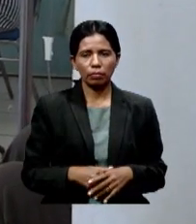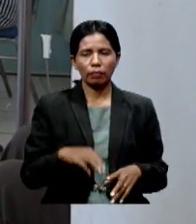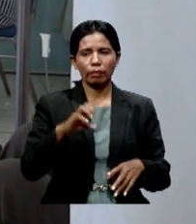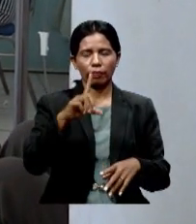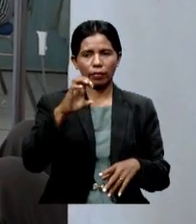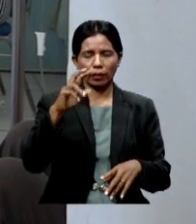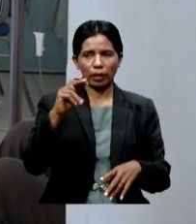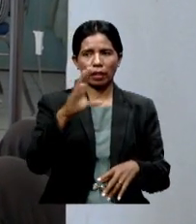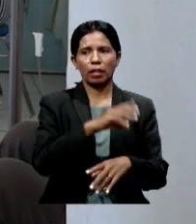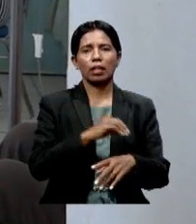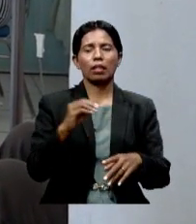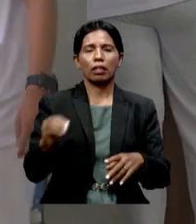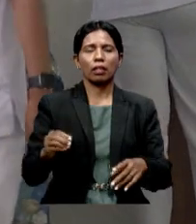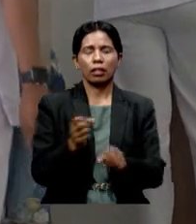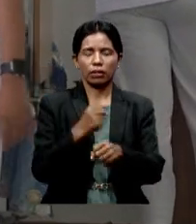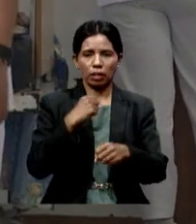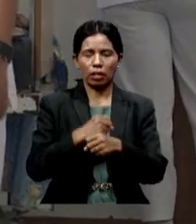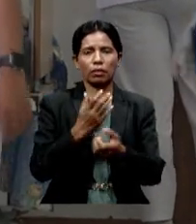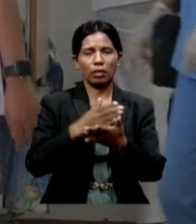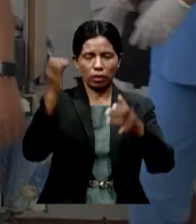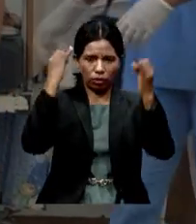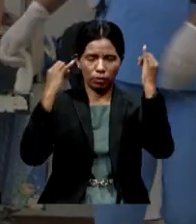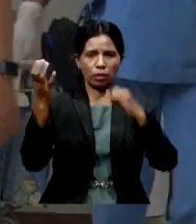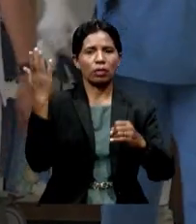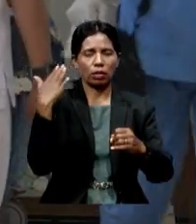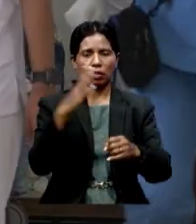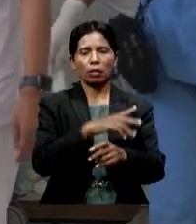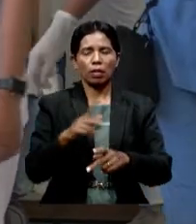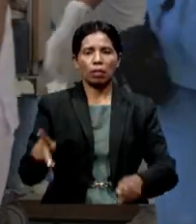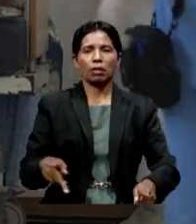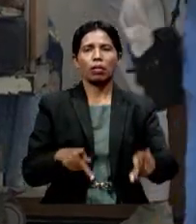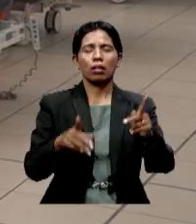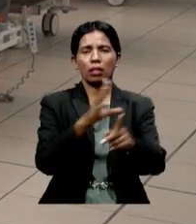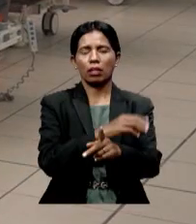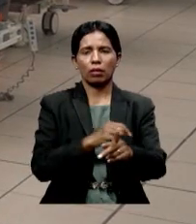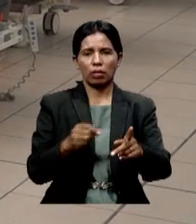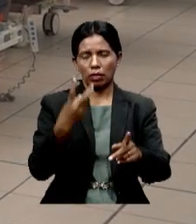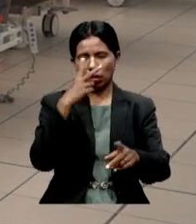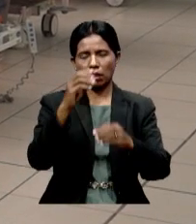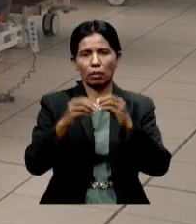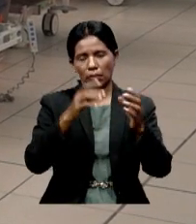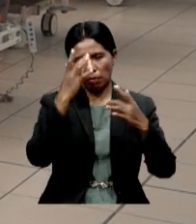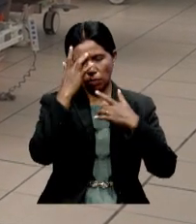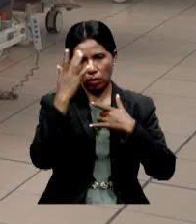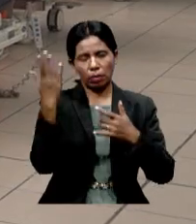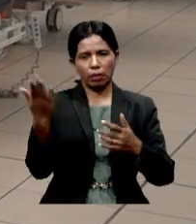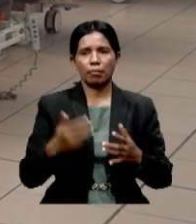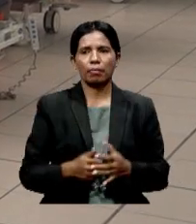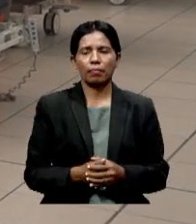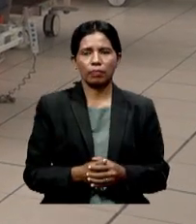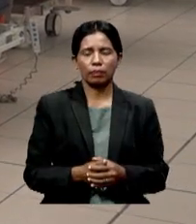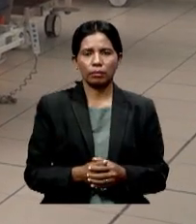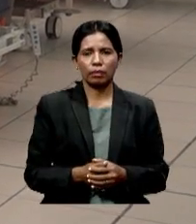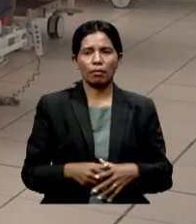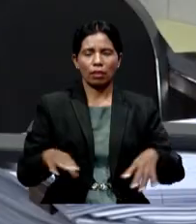su parte competente atuhalo sensibilização antes ba público hodi antecipa moras refere cooperação de trabalho